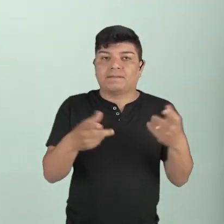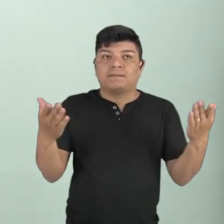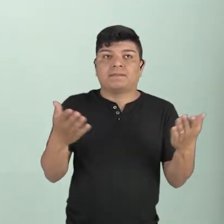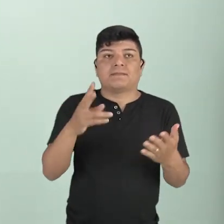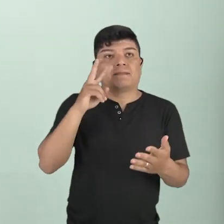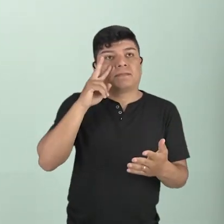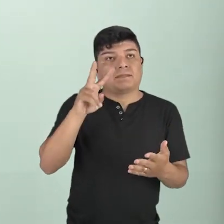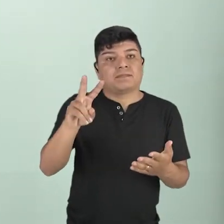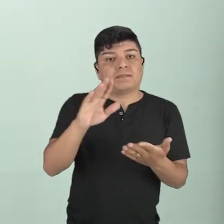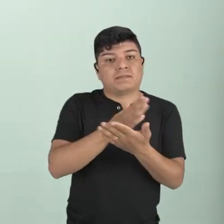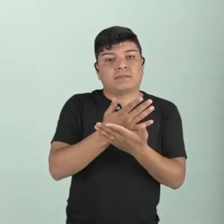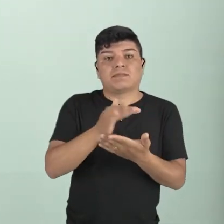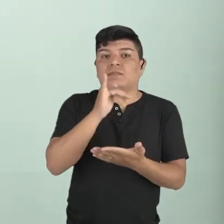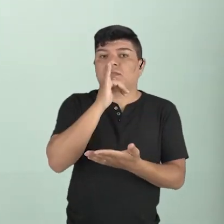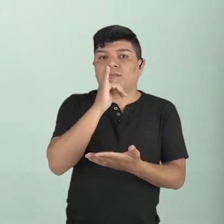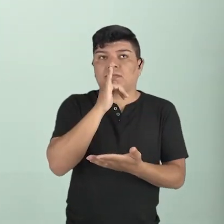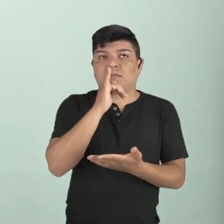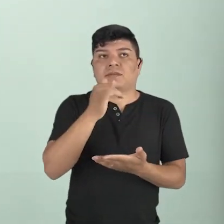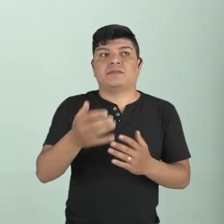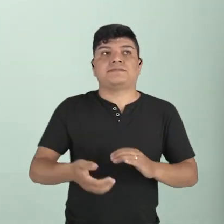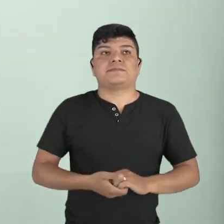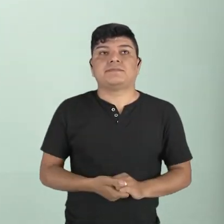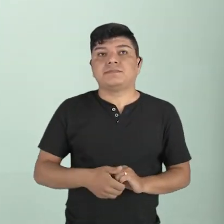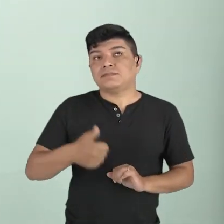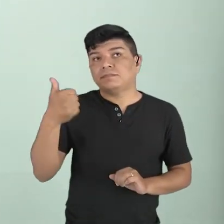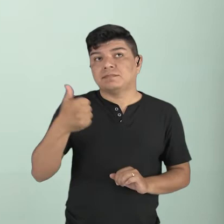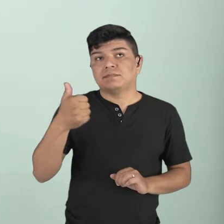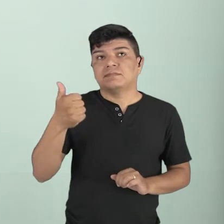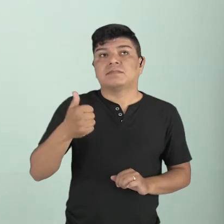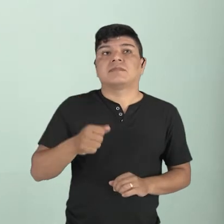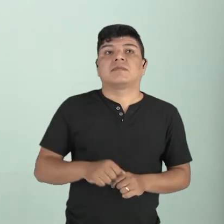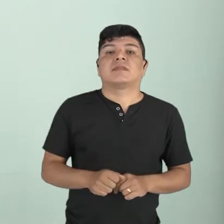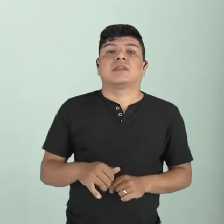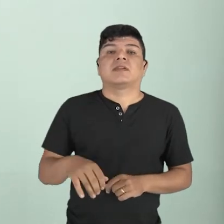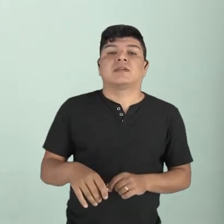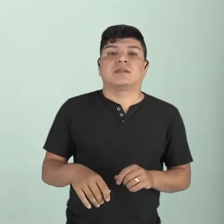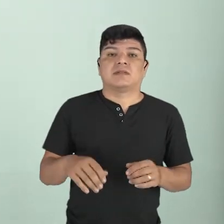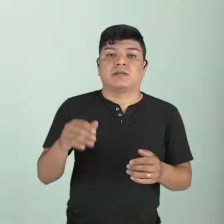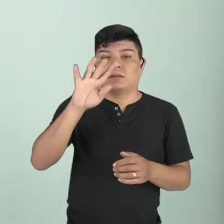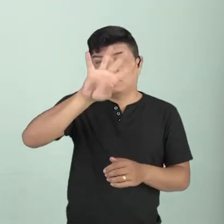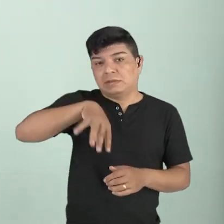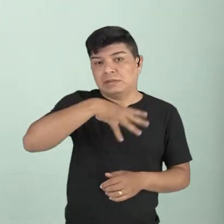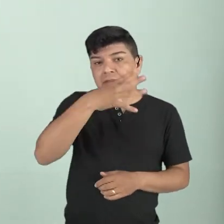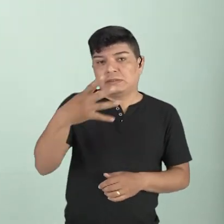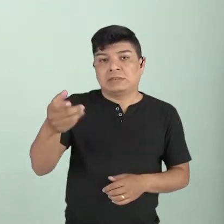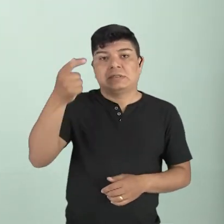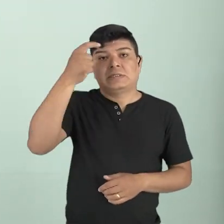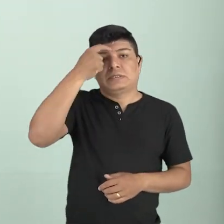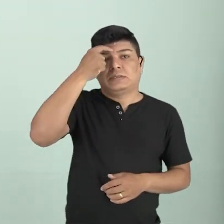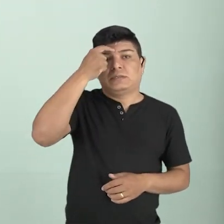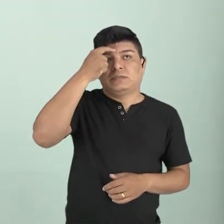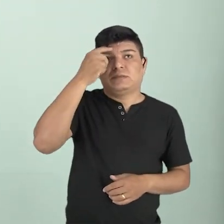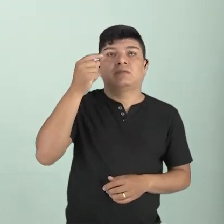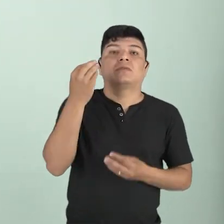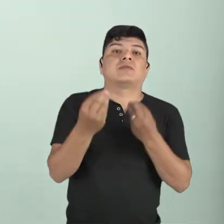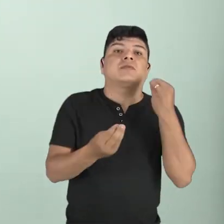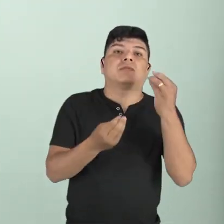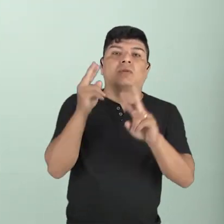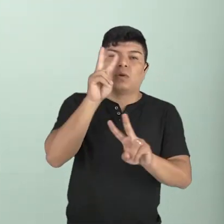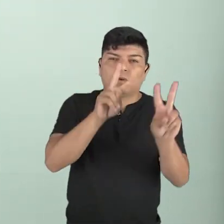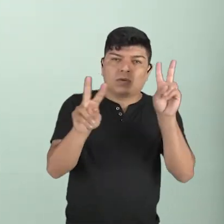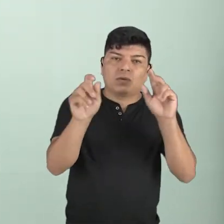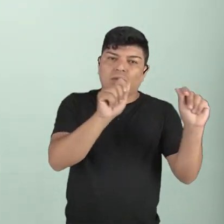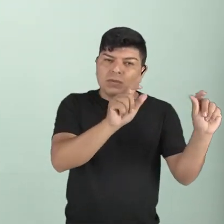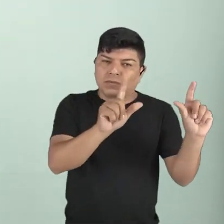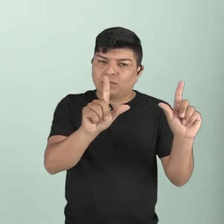ver alguns exemplos. Primeiro, exemplo de esquema. Como vocês podem verificar aí?